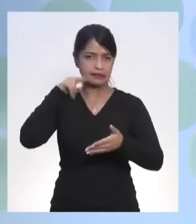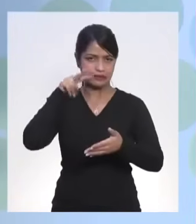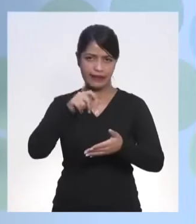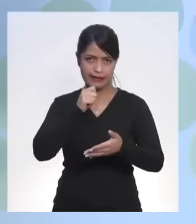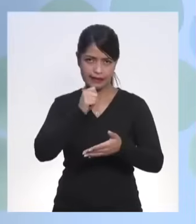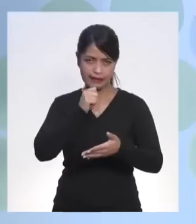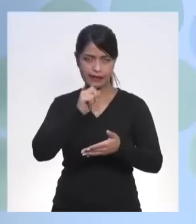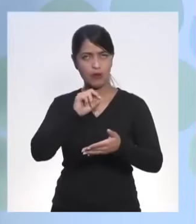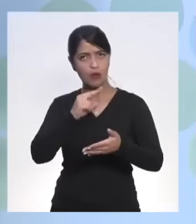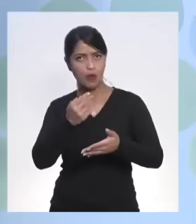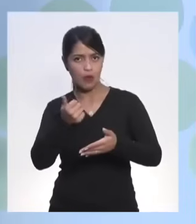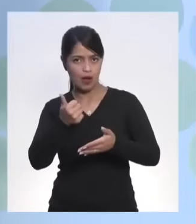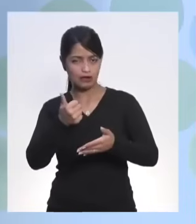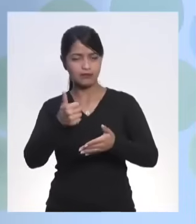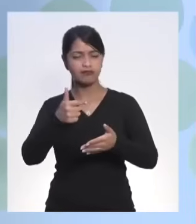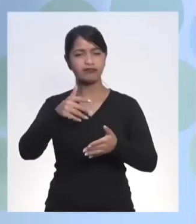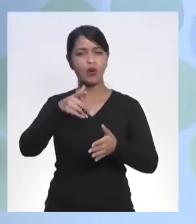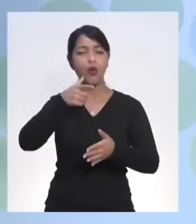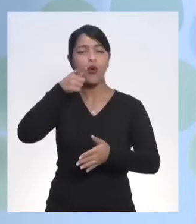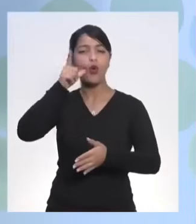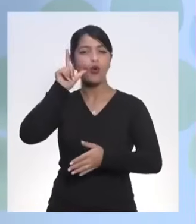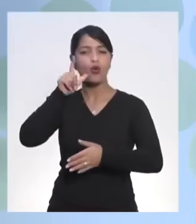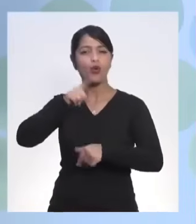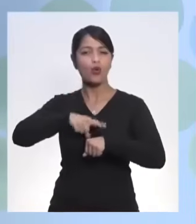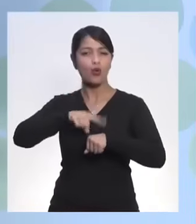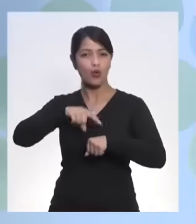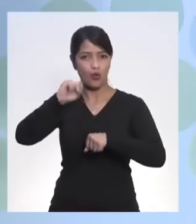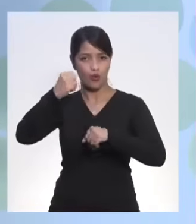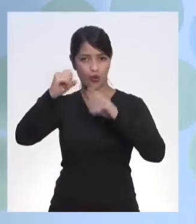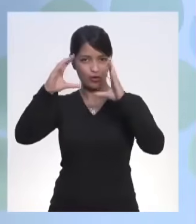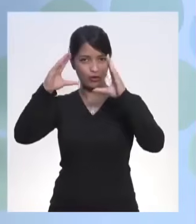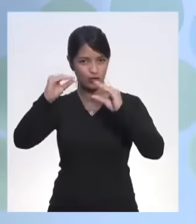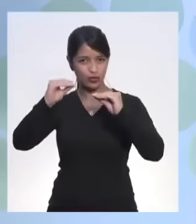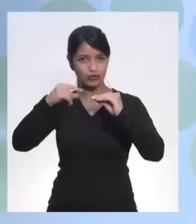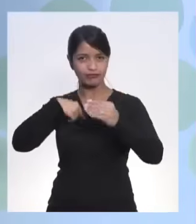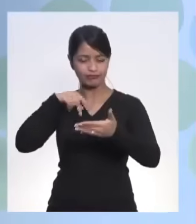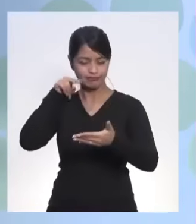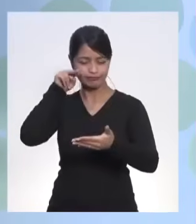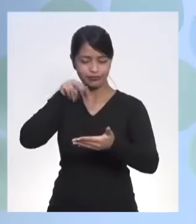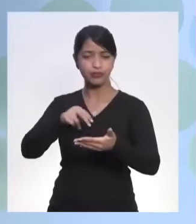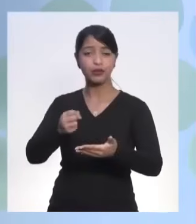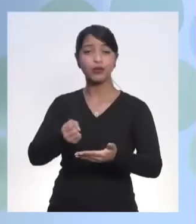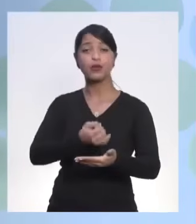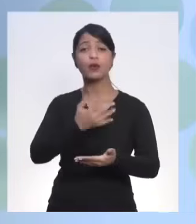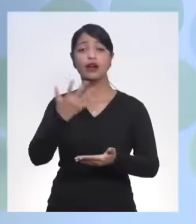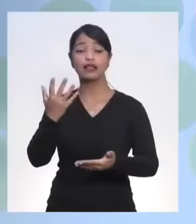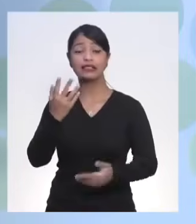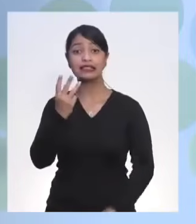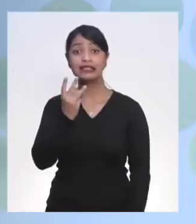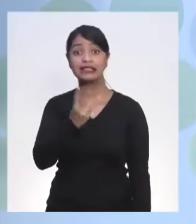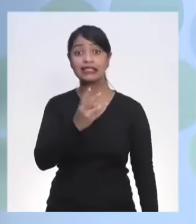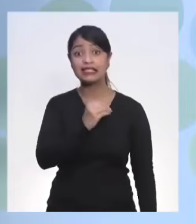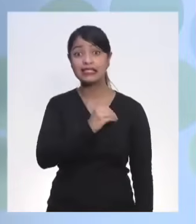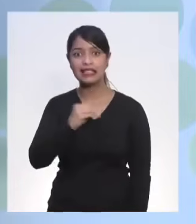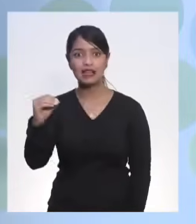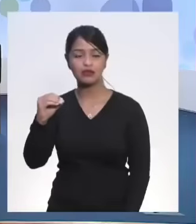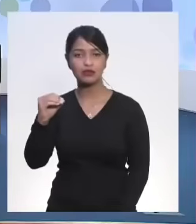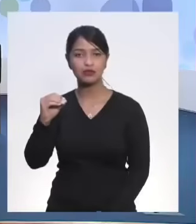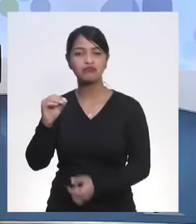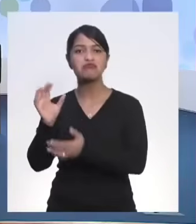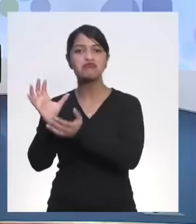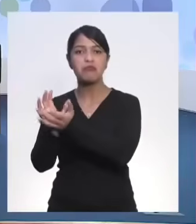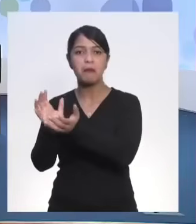Ou quase. Foi por volta ontem das 8 horas da noite, eu dei uma olhada. Temos em torno de 300 já